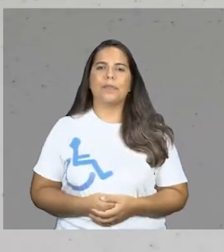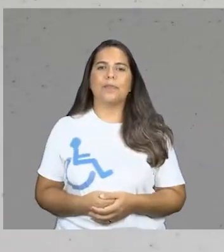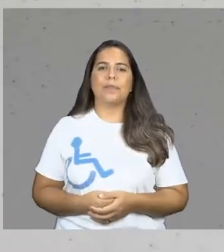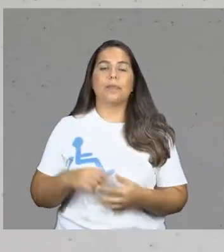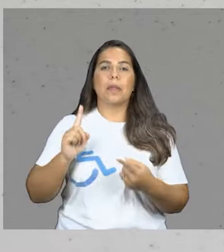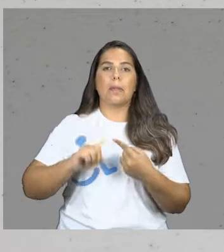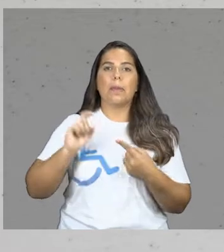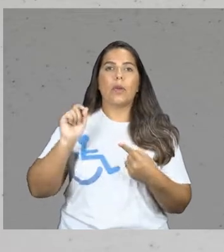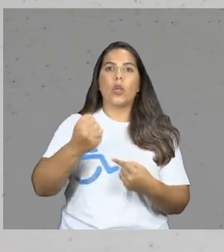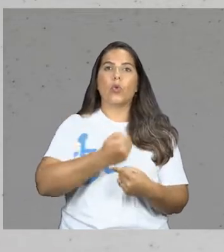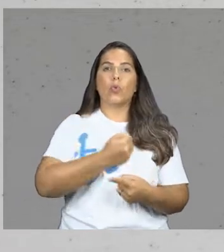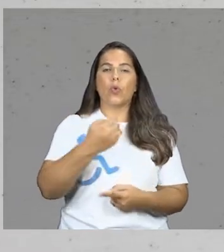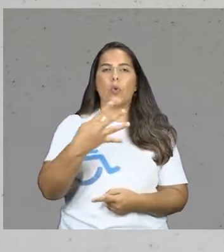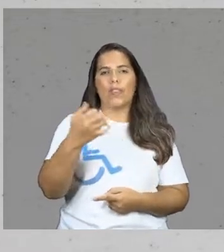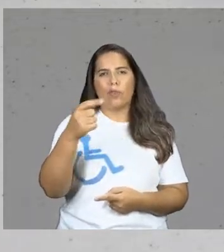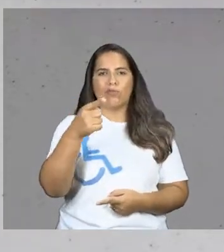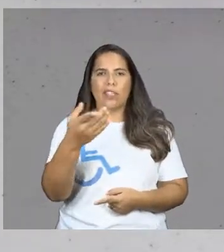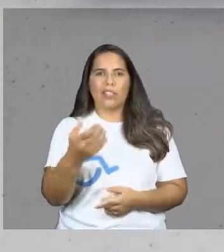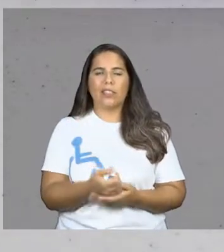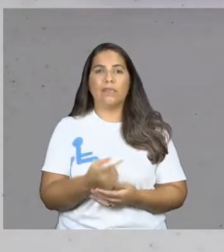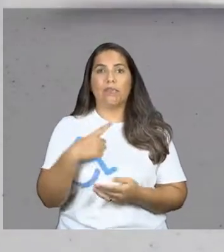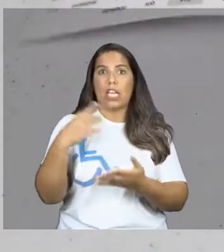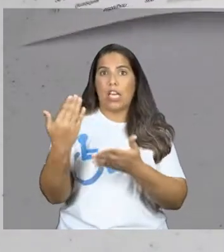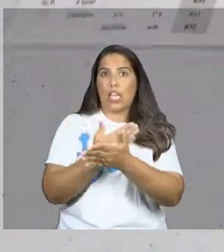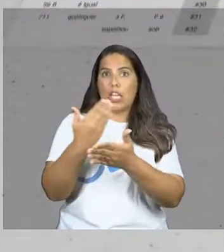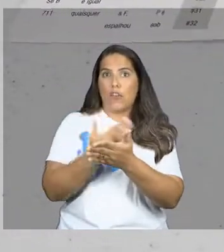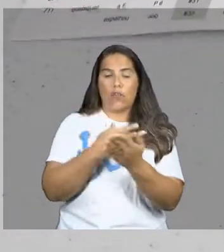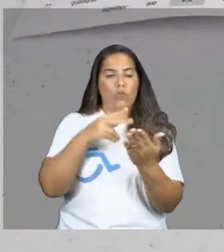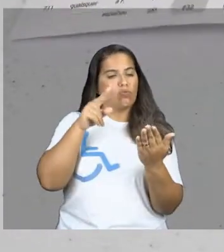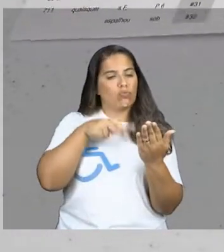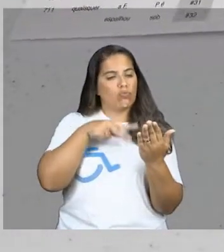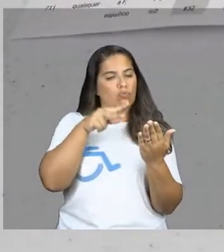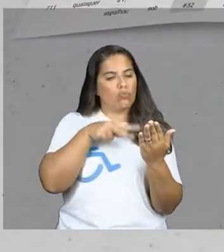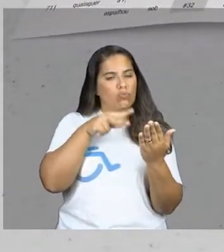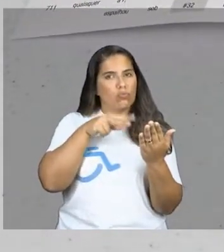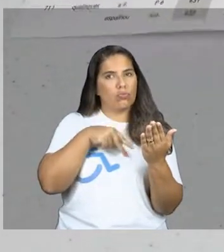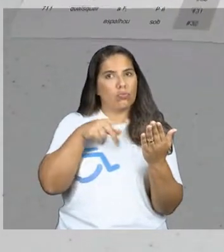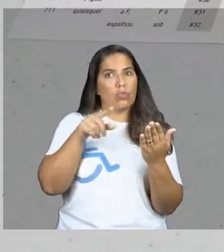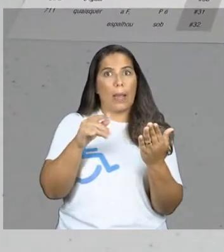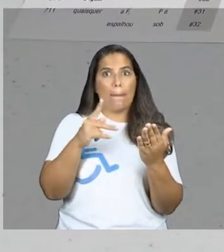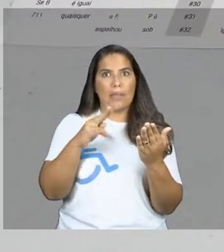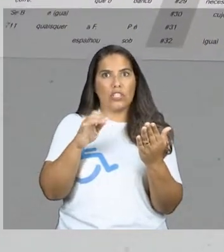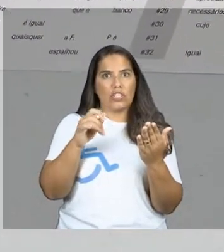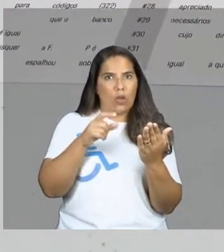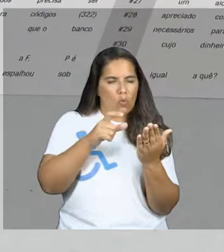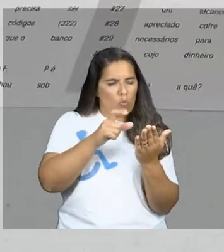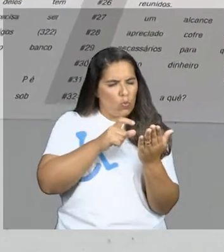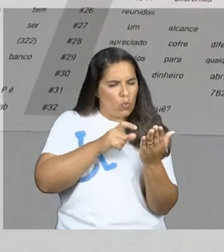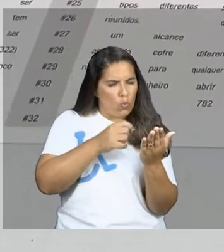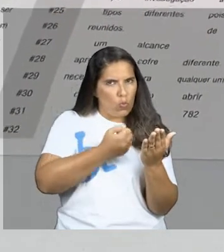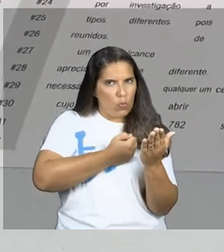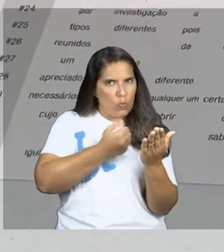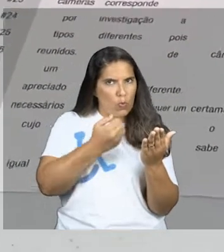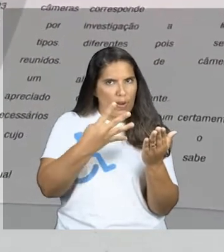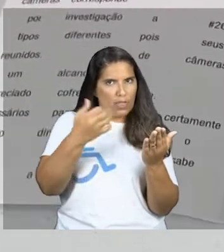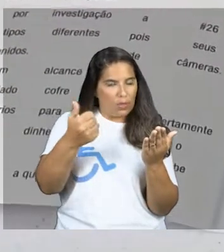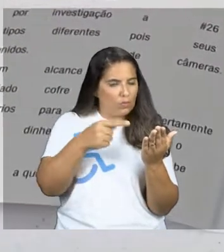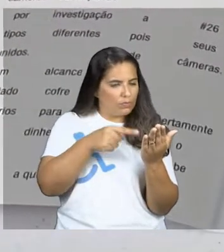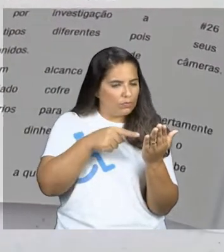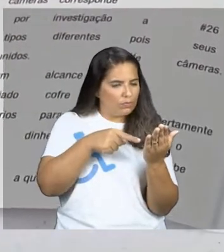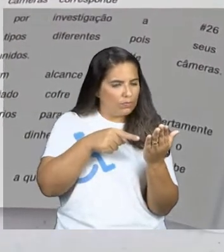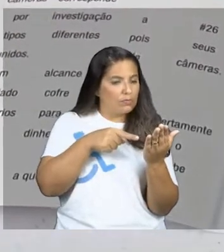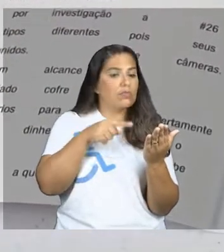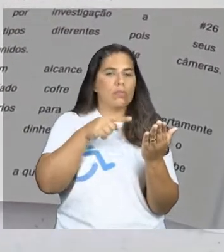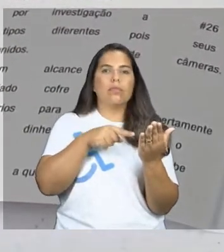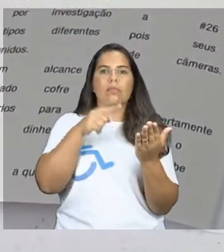a primeira pista é o número 41. Pegue o seu livro de pistas, posicione seu leitor de pistas no número 41. Aqui no